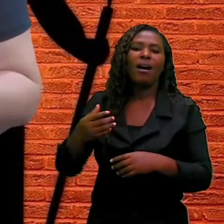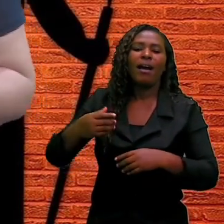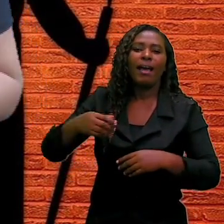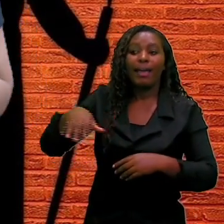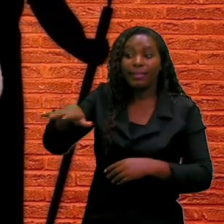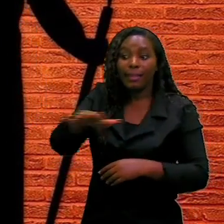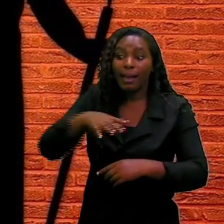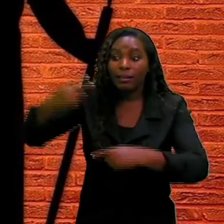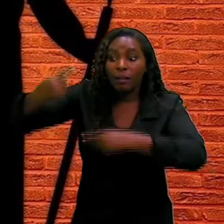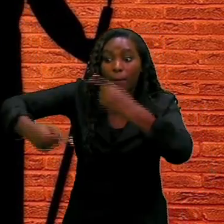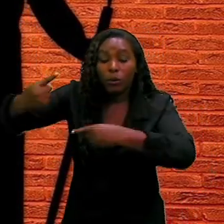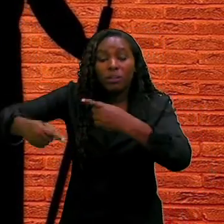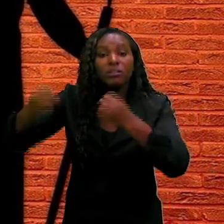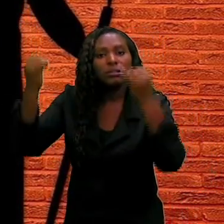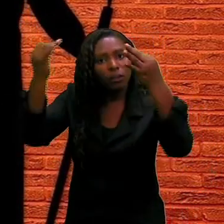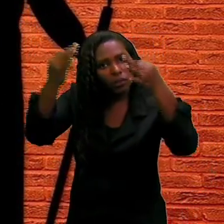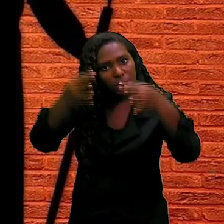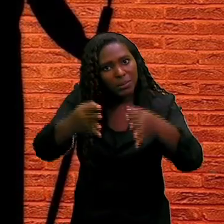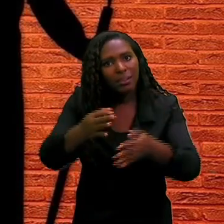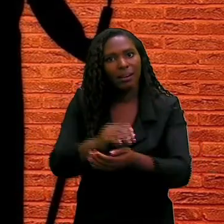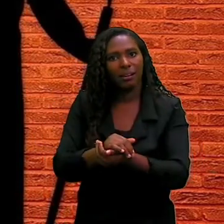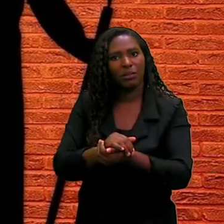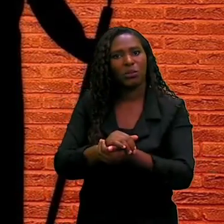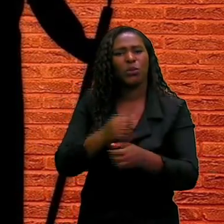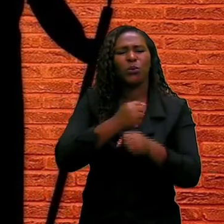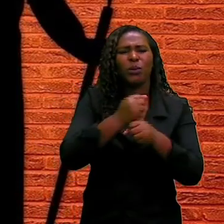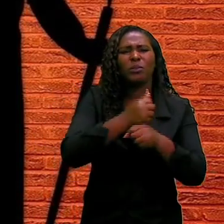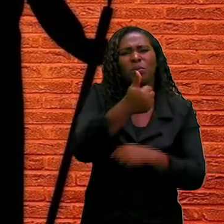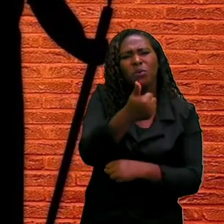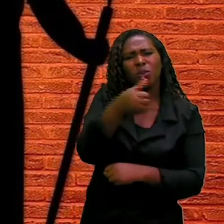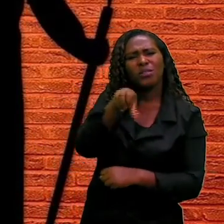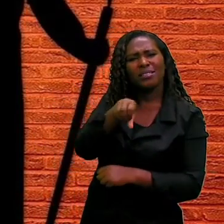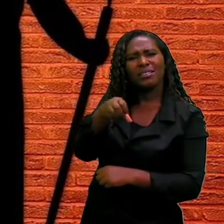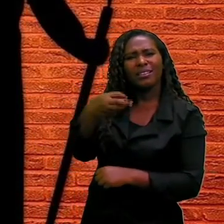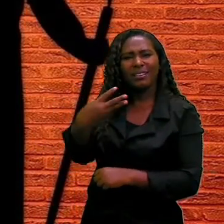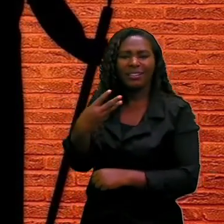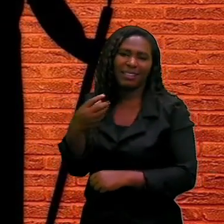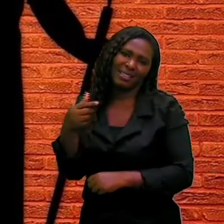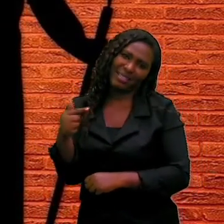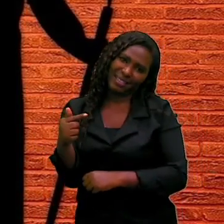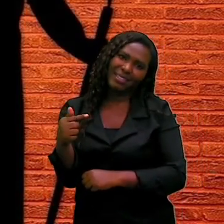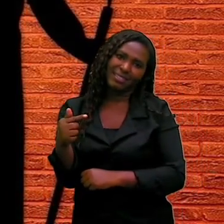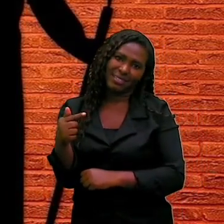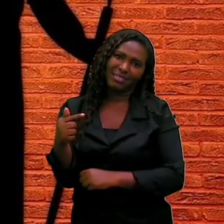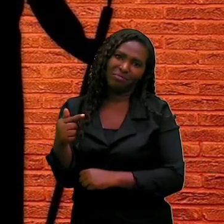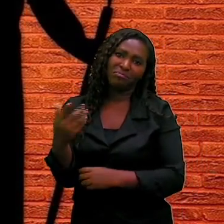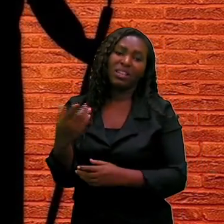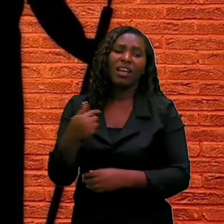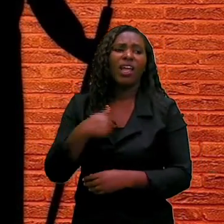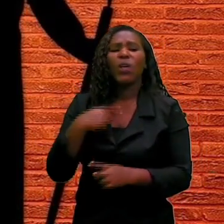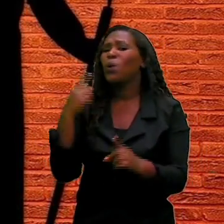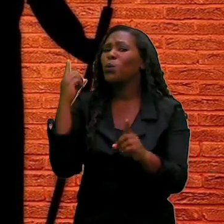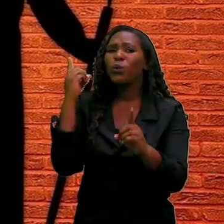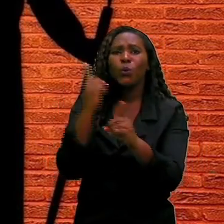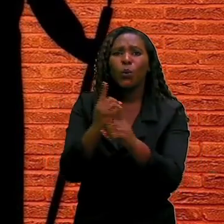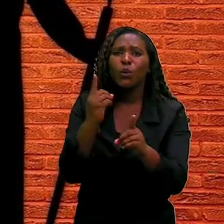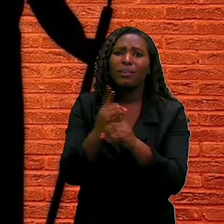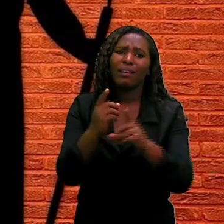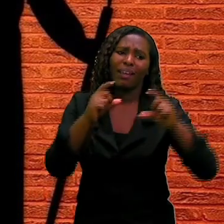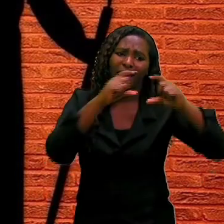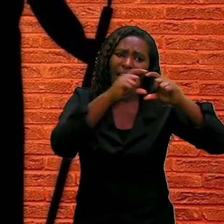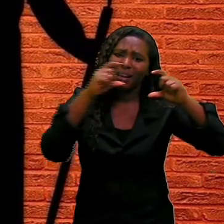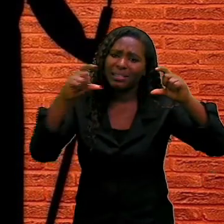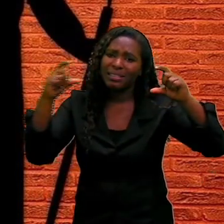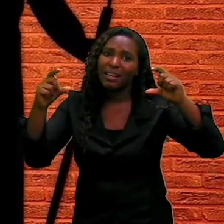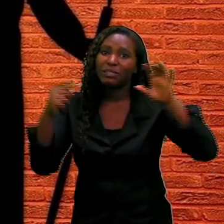Araújo, de 1837, certo? E infelizmente, pessoal, eu não encontrei uma imagem legal para deixar